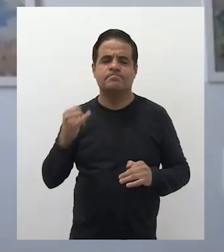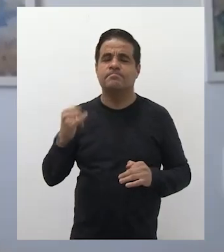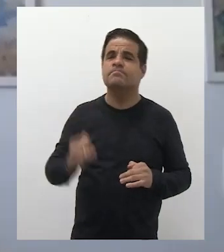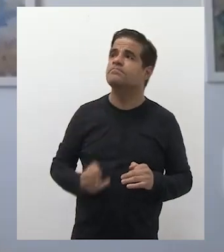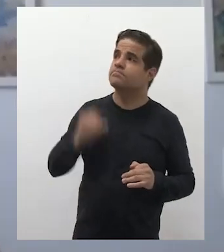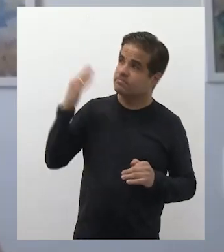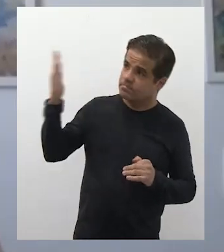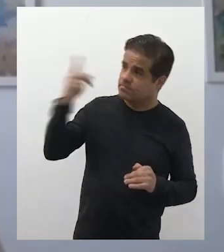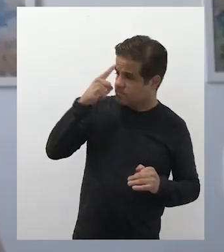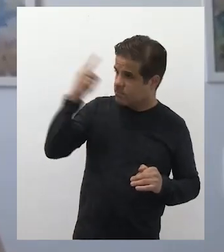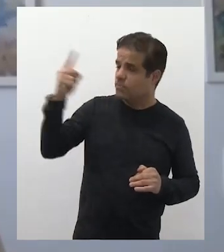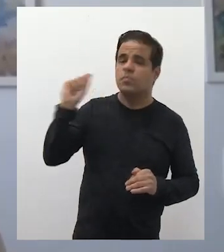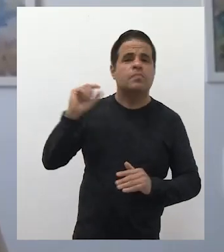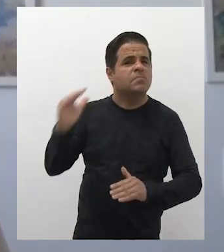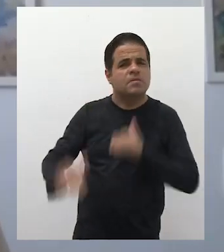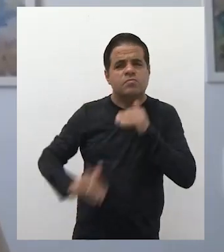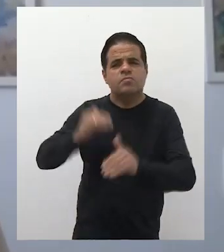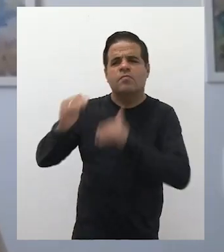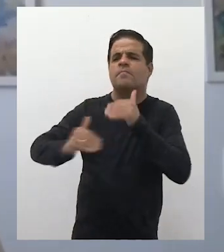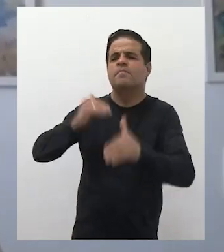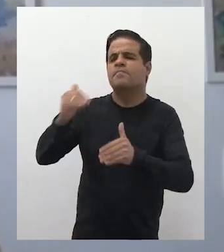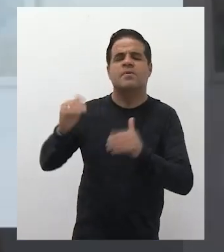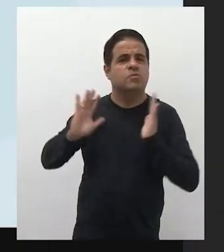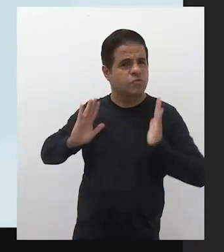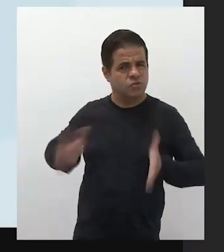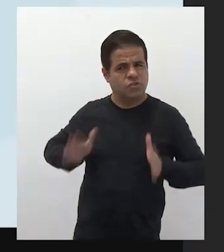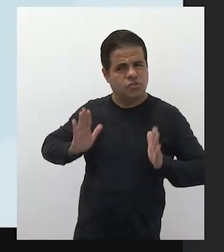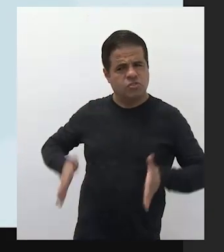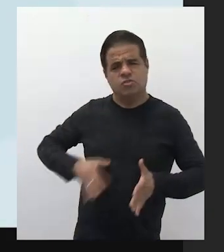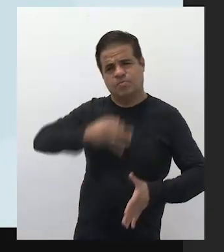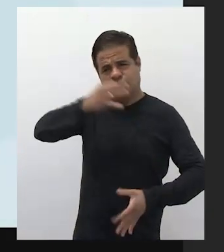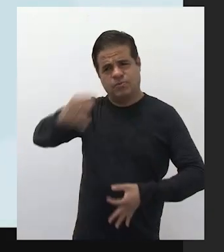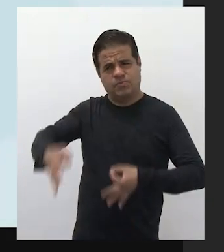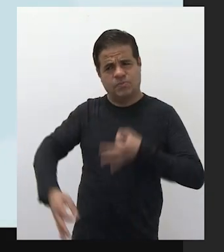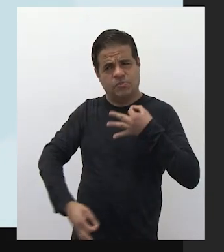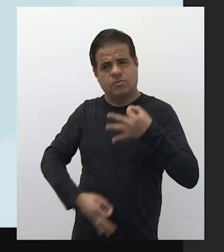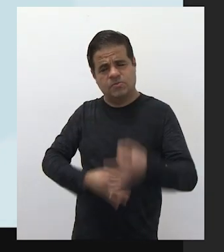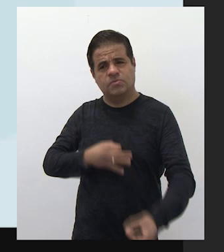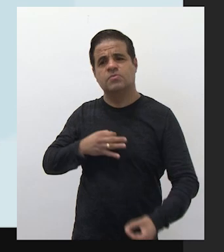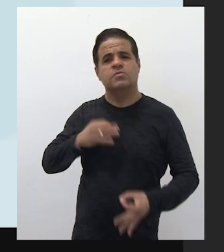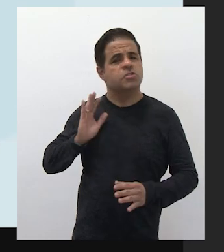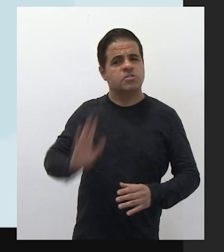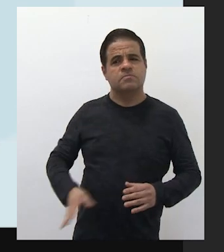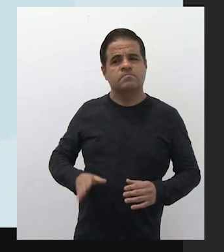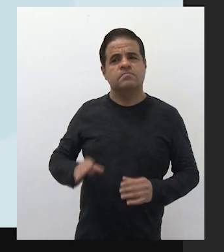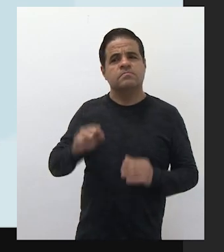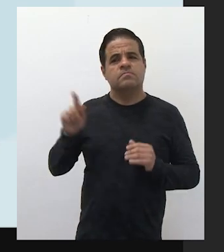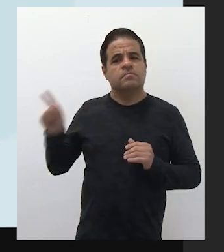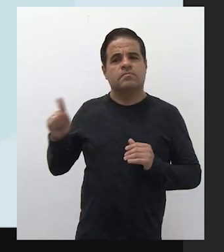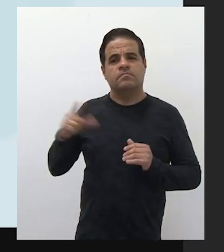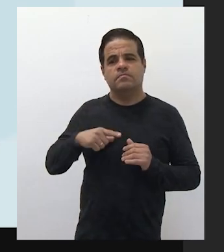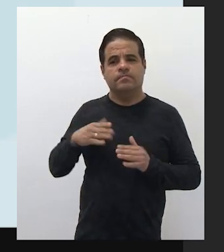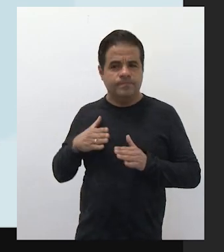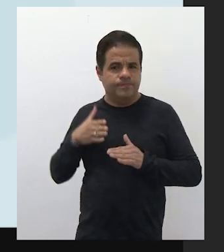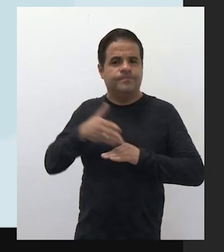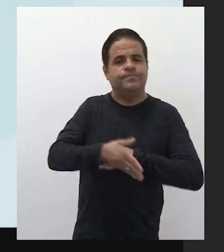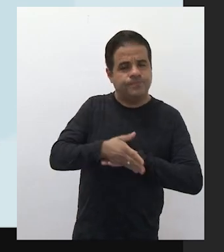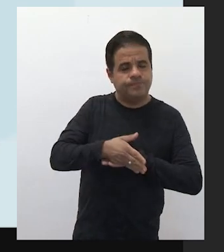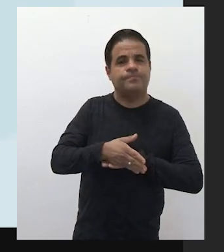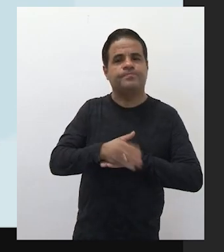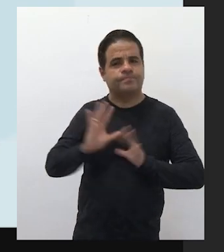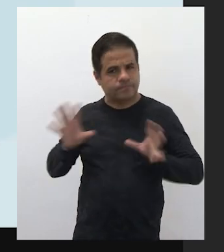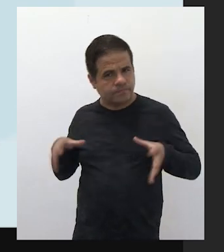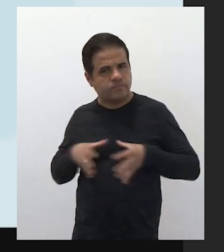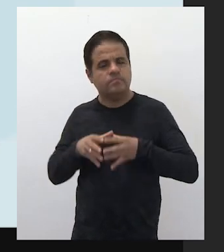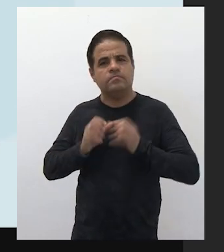Aqui, uma ideia do que é o desenvolvimento, né, que eu já comentei com vocês, do Padre Lebré, que é a passagem do